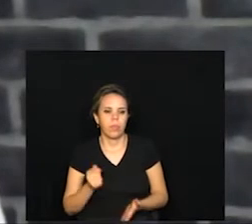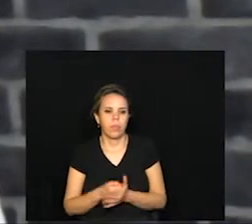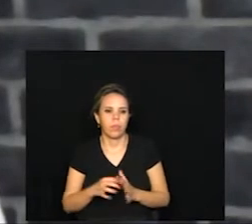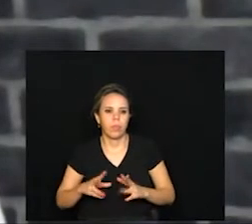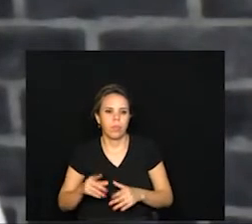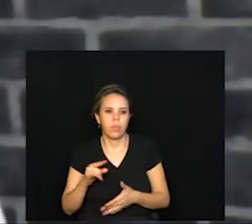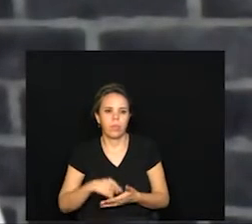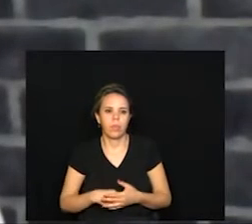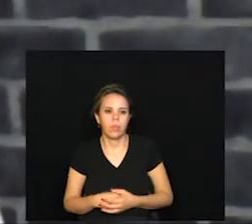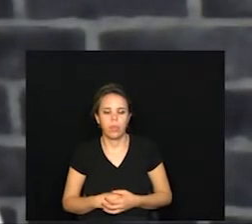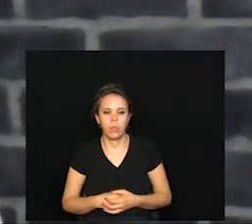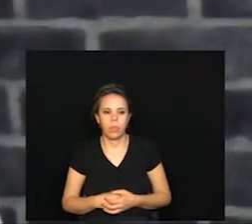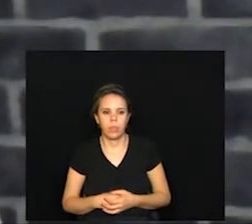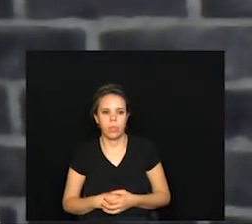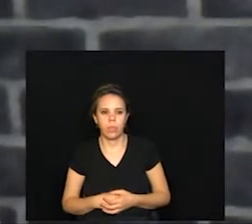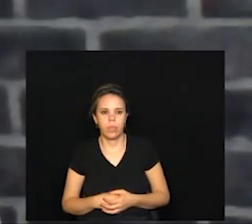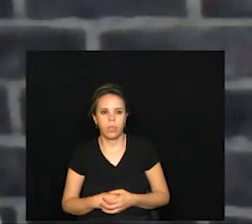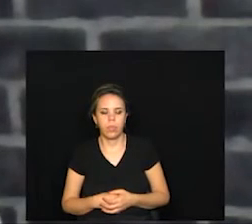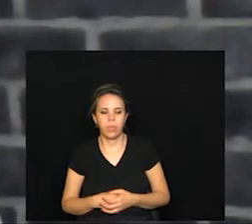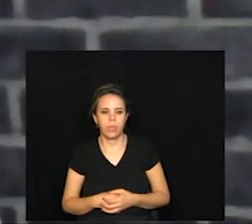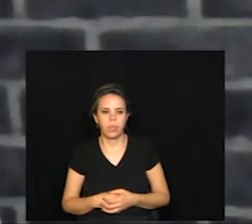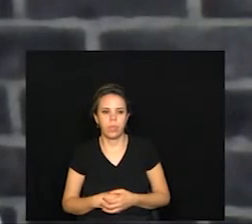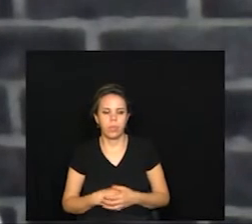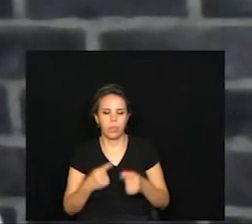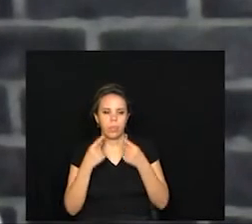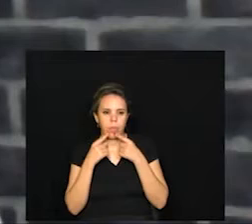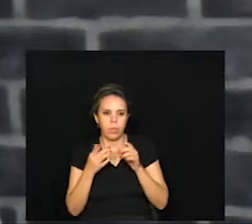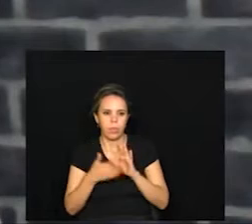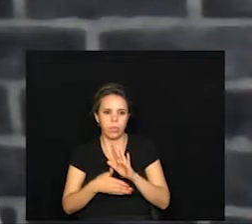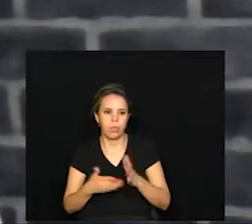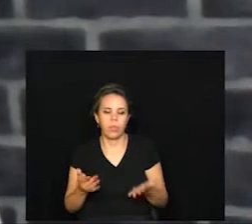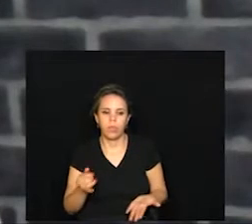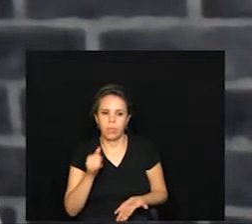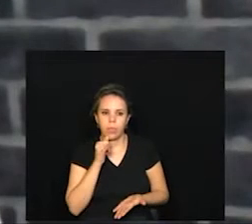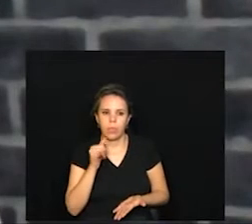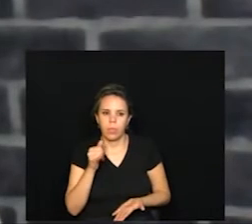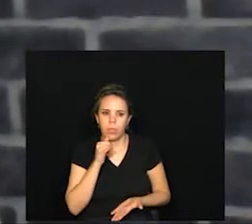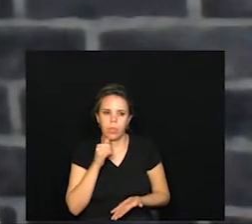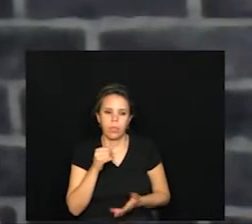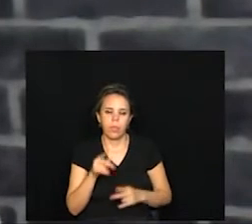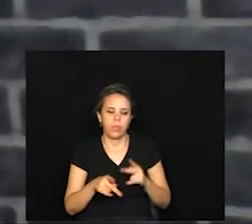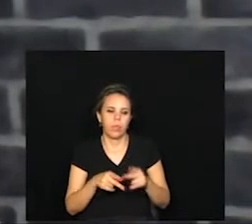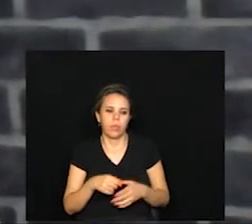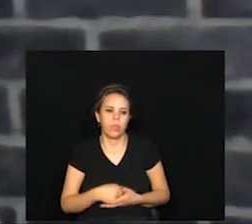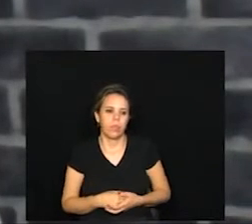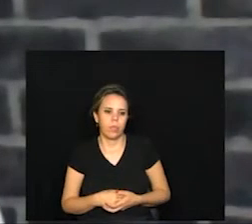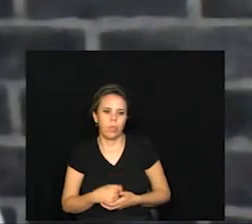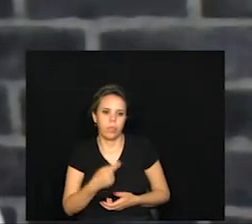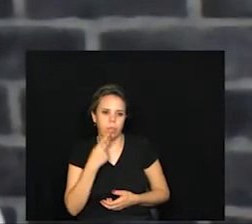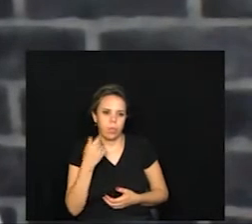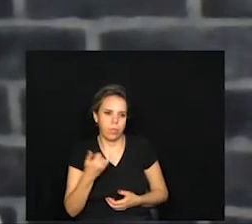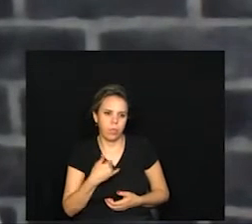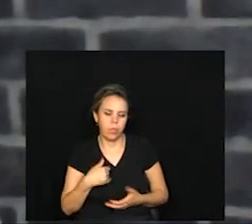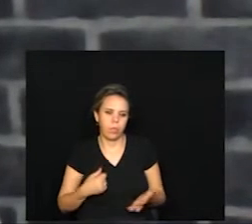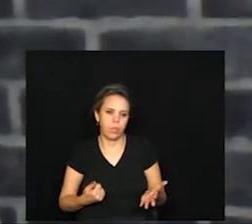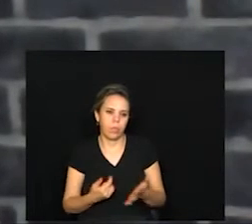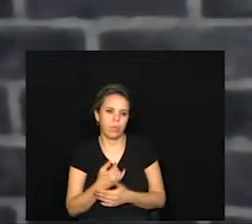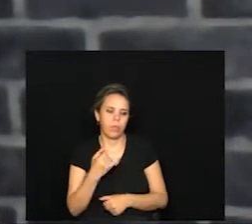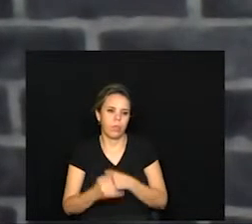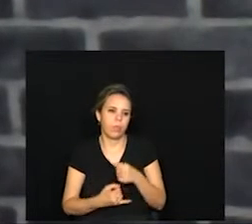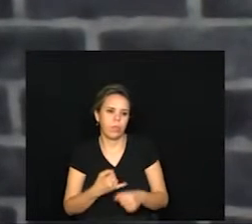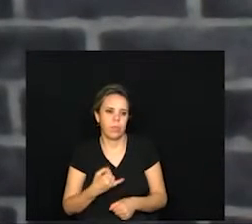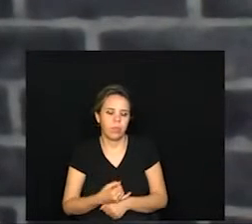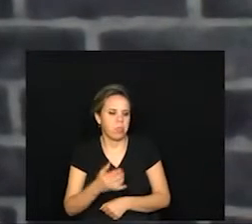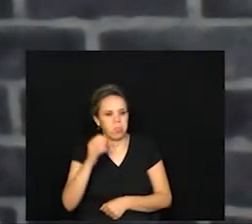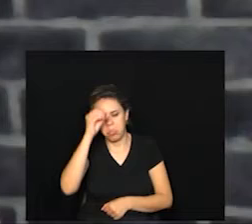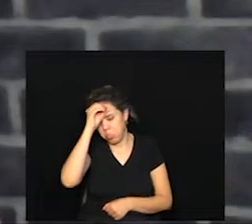aquela documentação que vai fundamentar a reclamação. Por exemplo, tem casos que o consumidor fala para a gente que comprou pela internet, mas ele